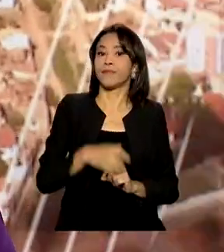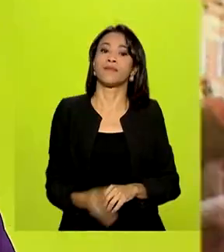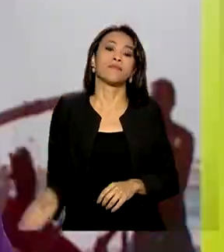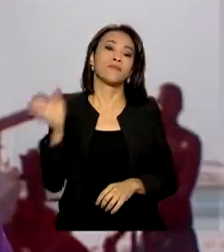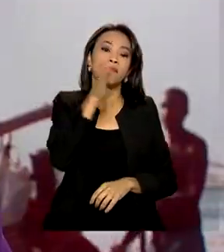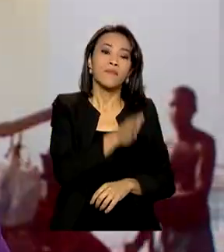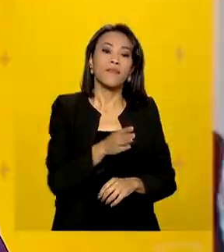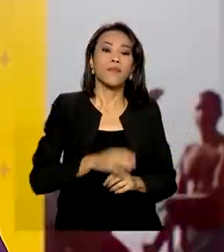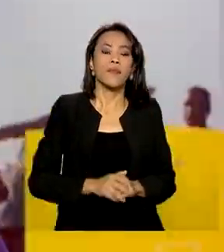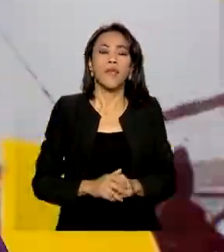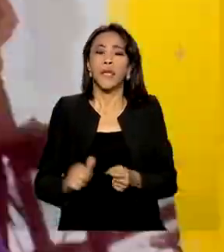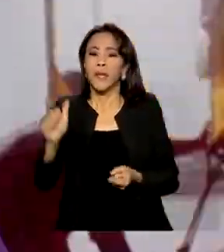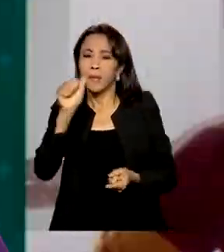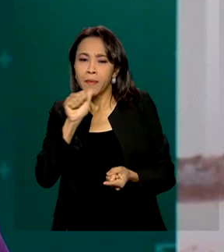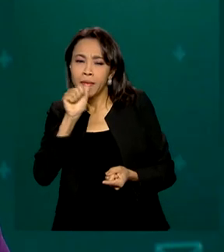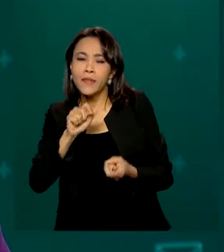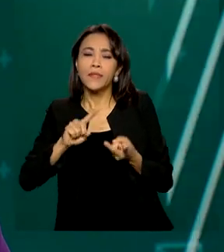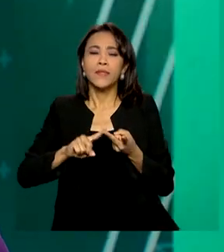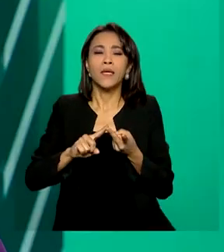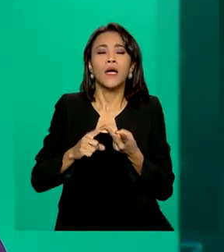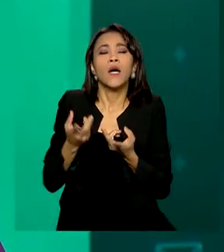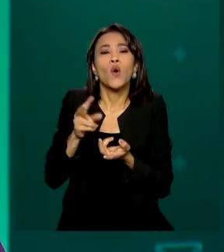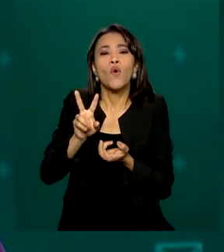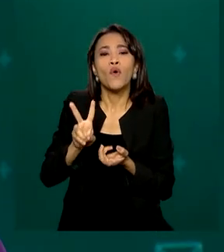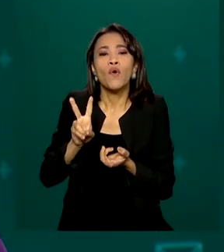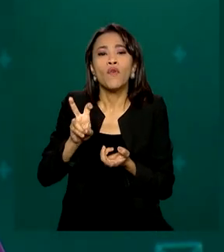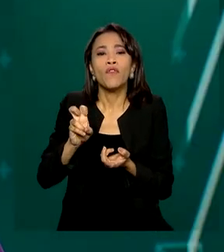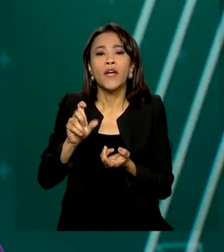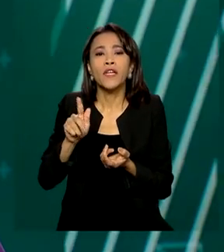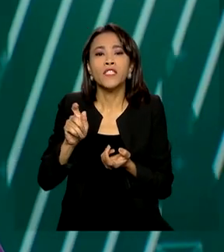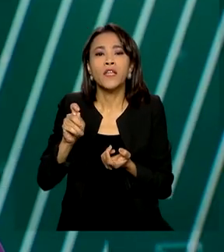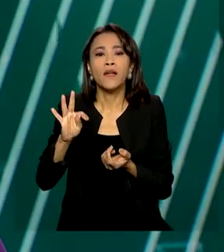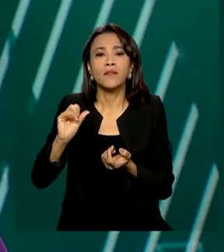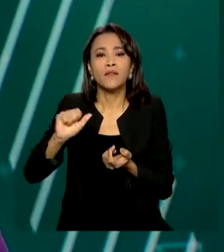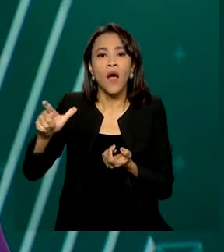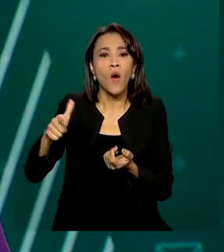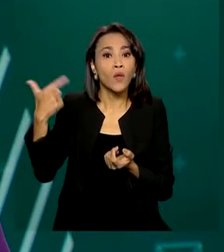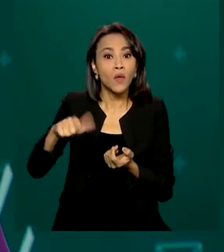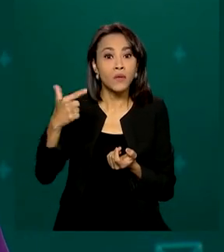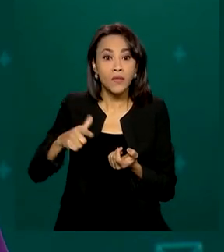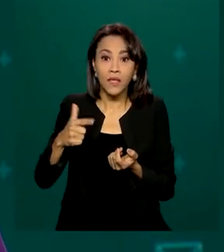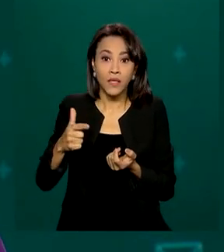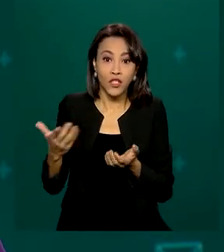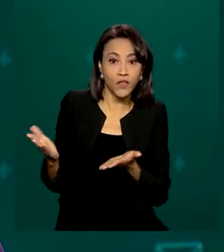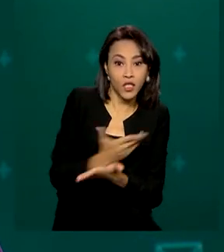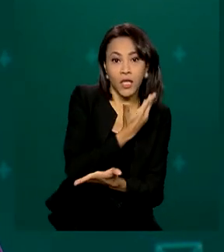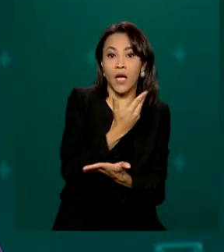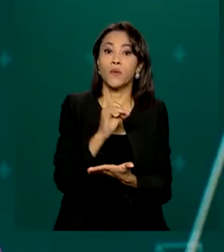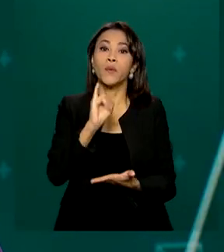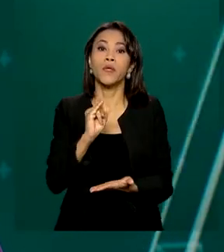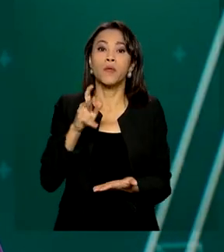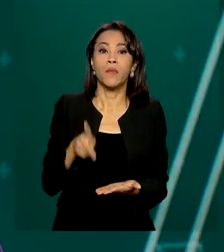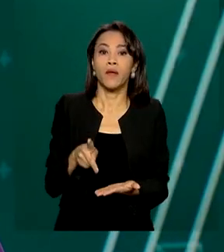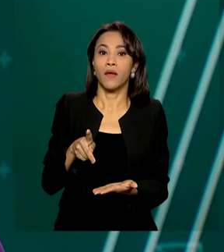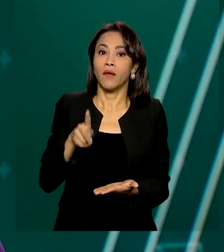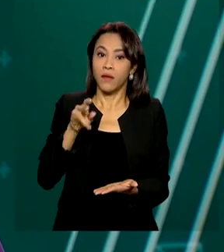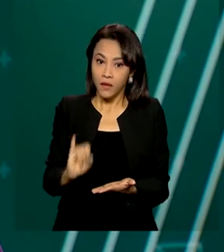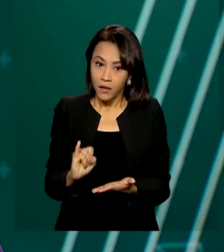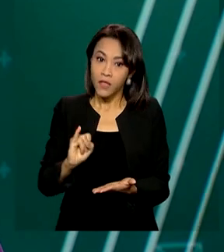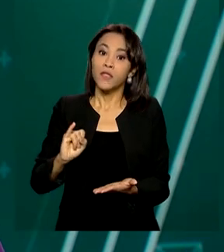bebidas à base de produtos vegetais estão sem cobrança de IPI a partir de hoje decreto do presidente Jair bolsonaro